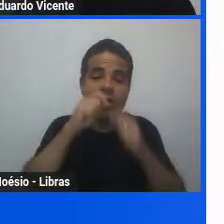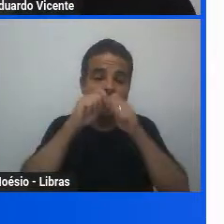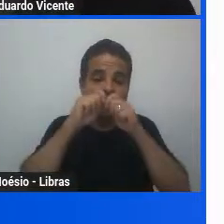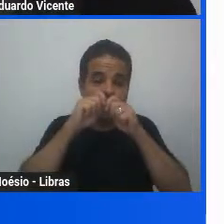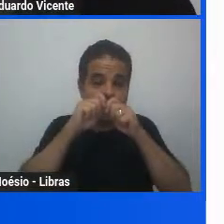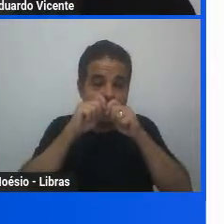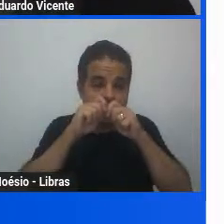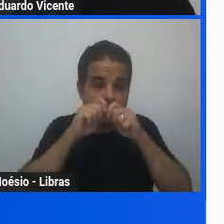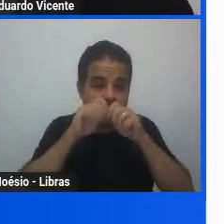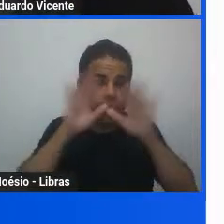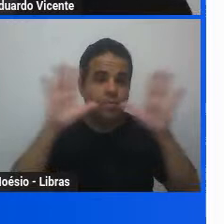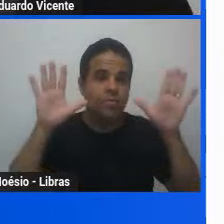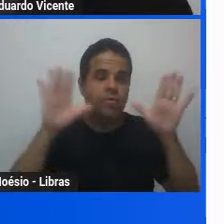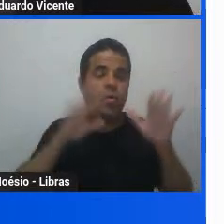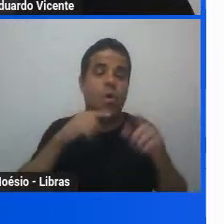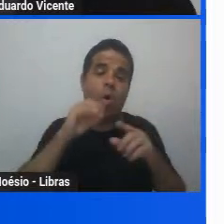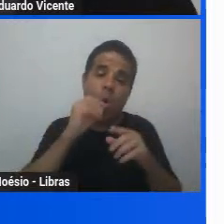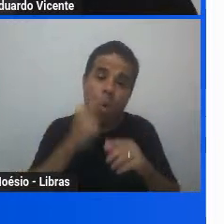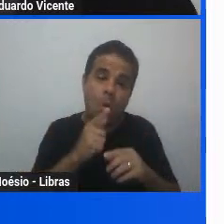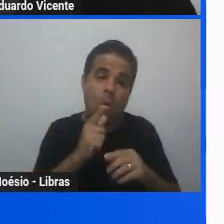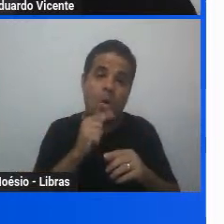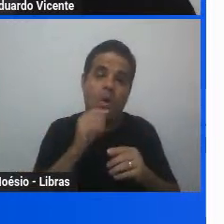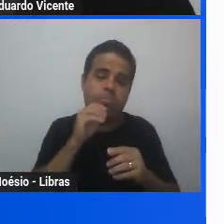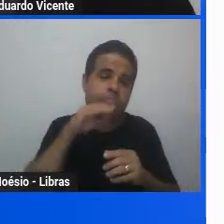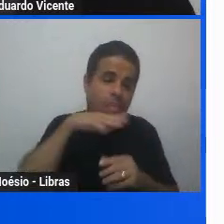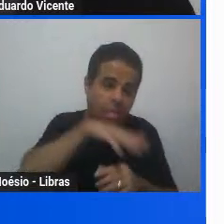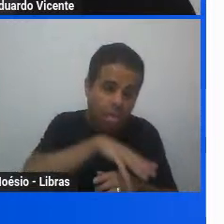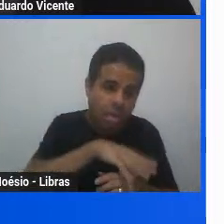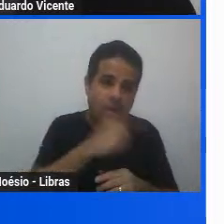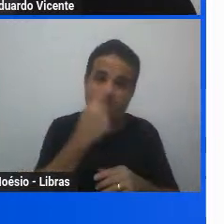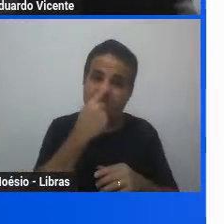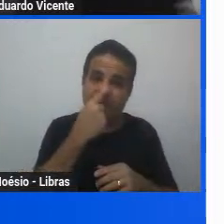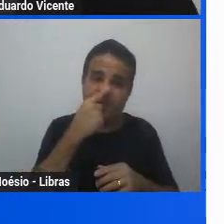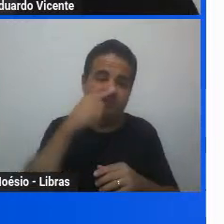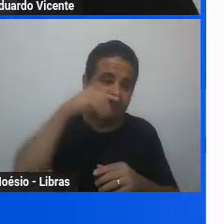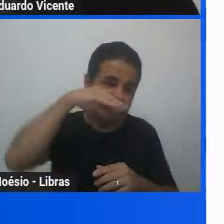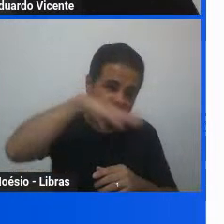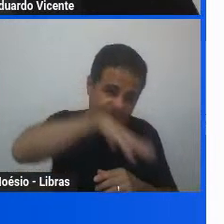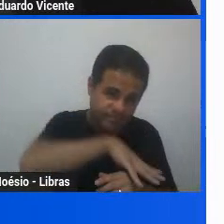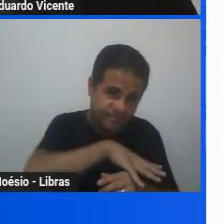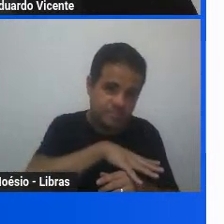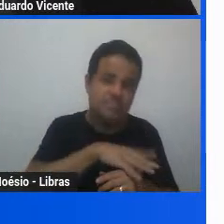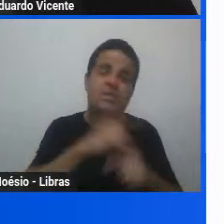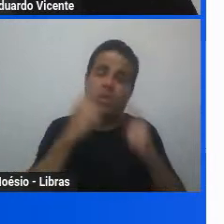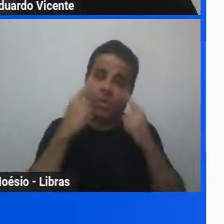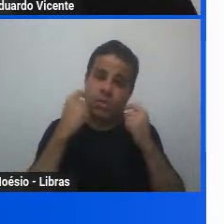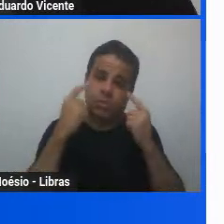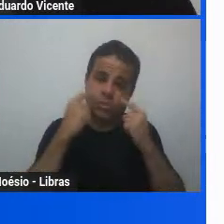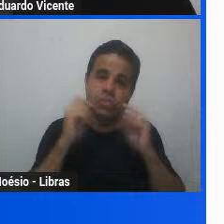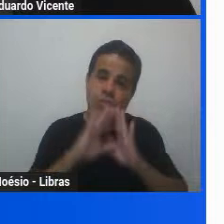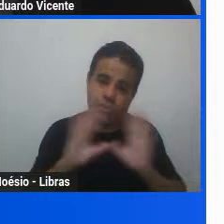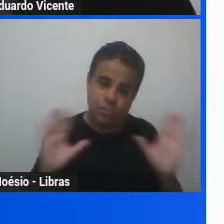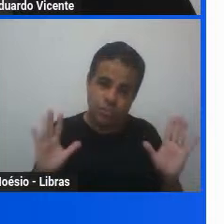o líquido, que deve sair pela boca e pelo nariz, e a criança chorar.